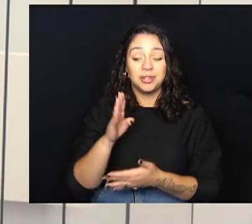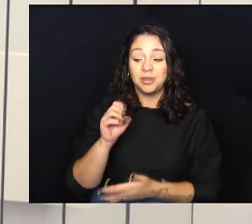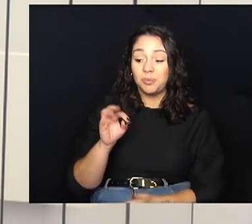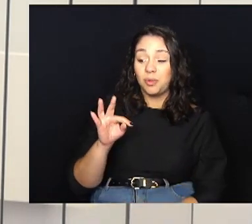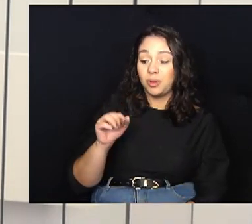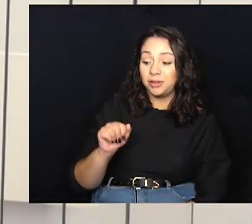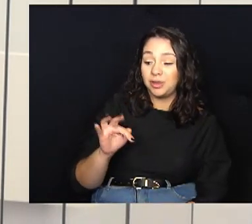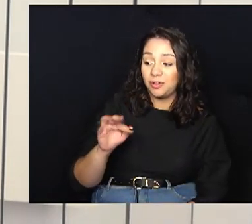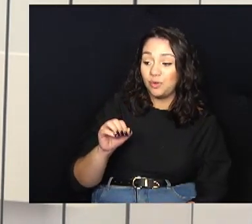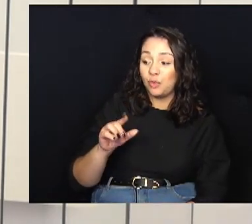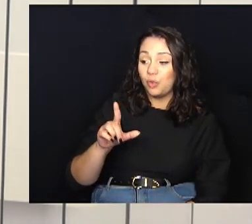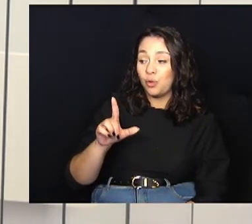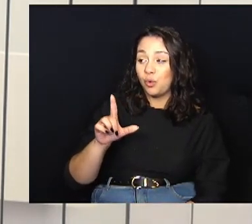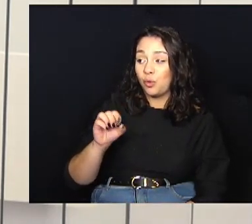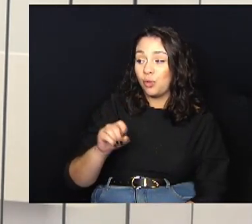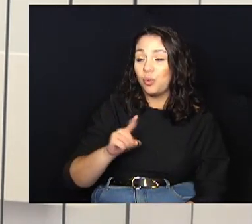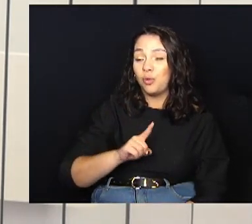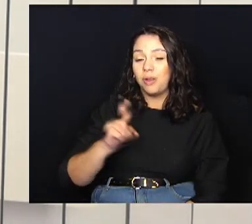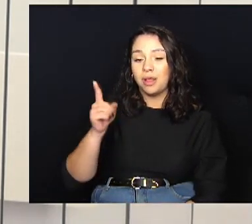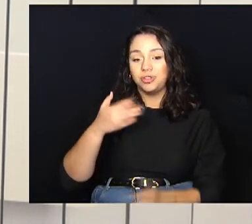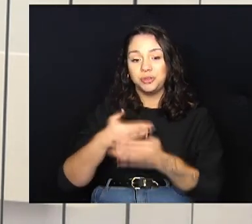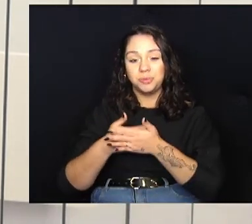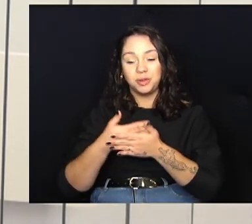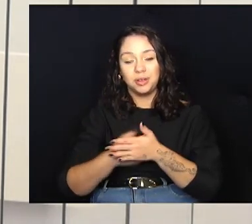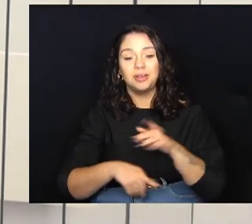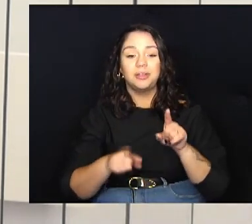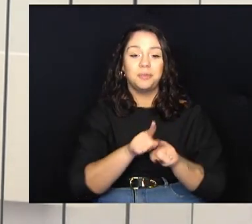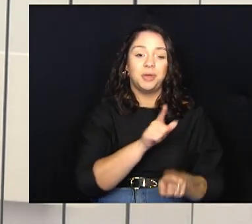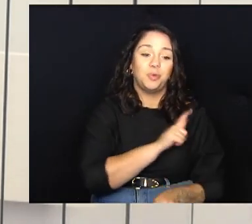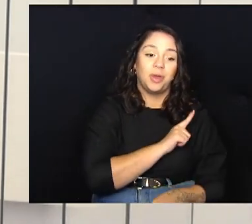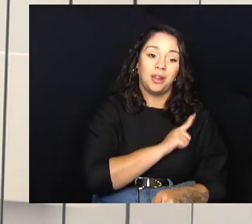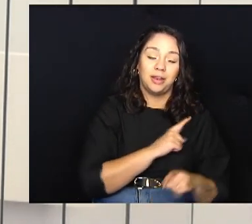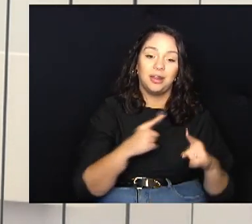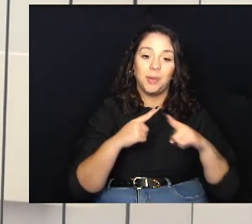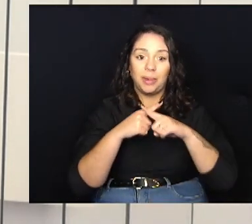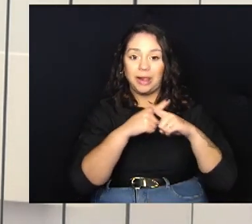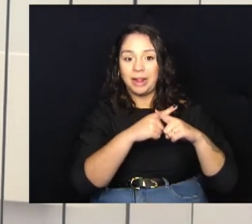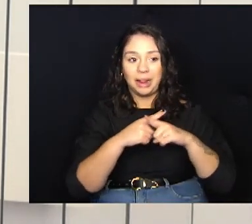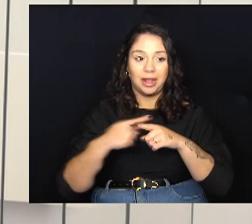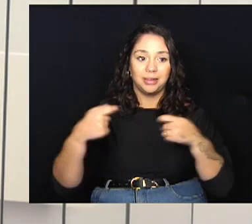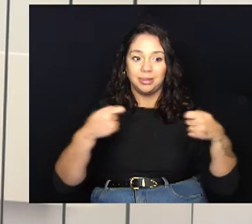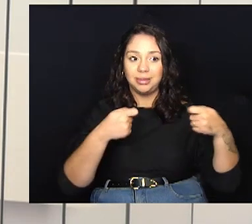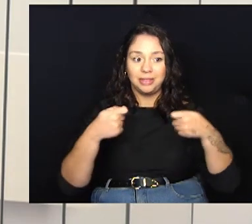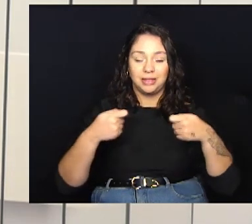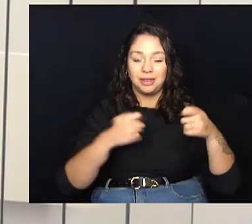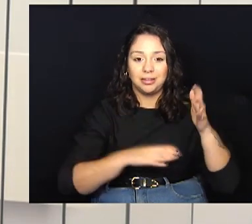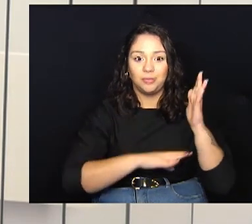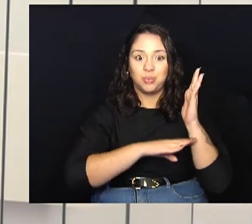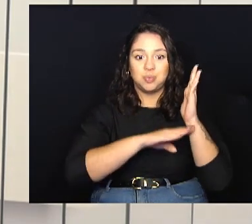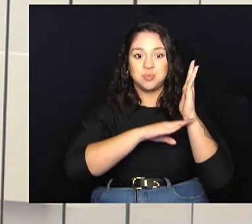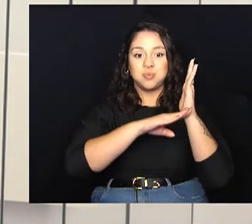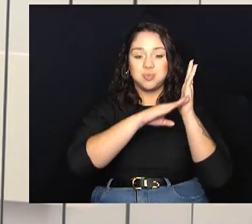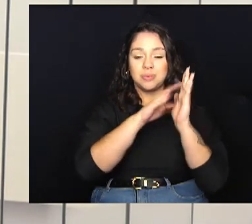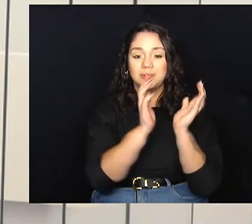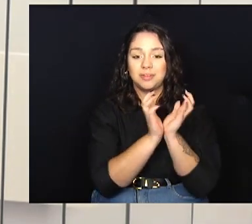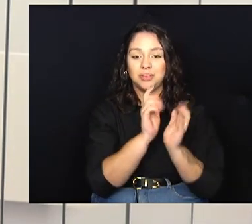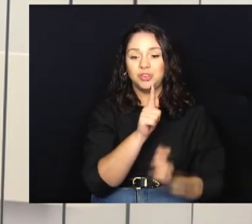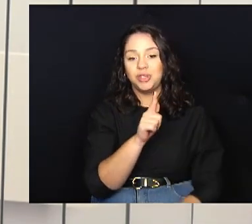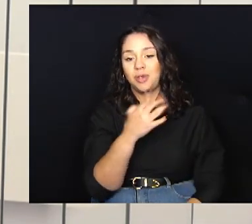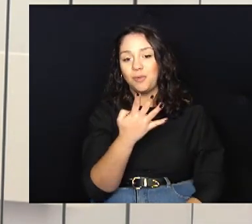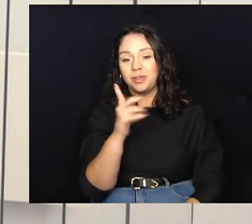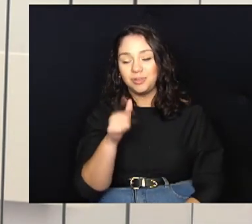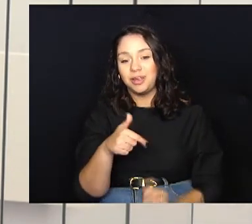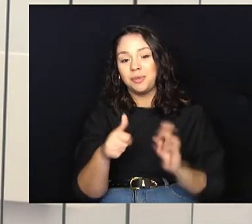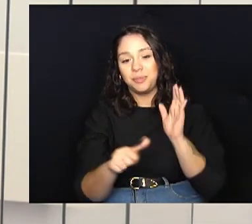e Guarani duelo ali do meio da tabela as duas equipes tentando se aproximar do G4 que são as quatro